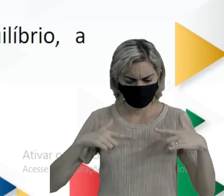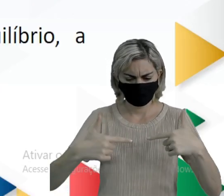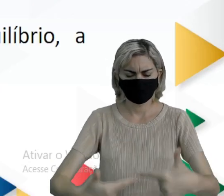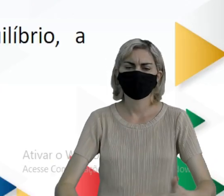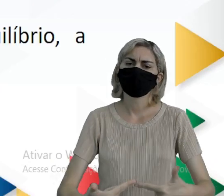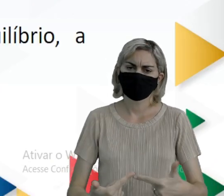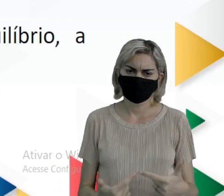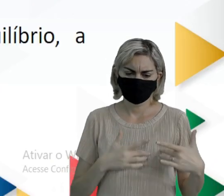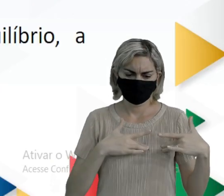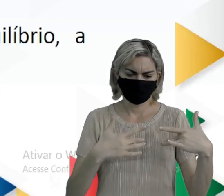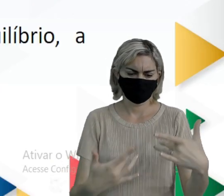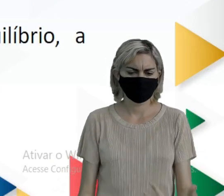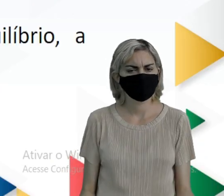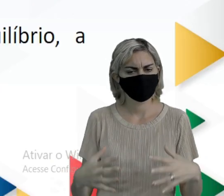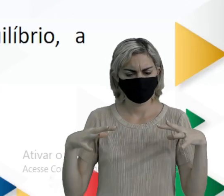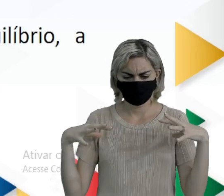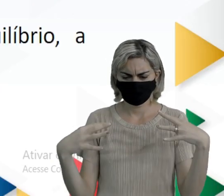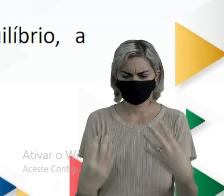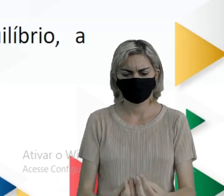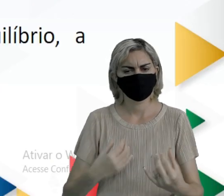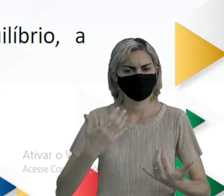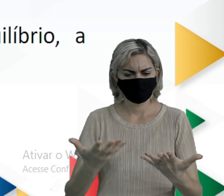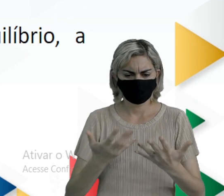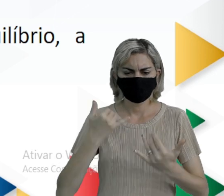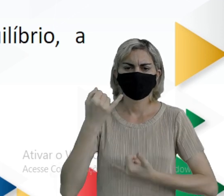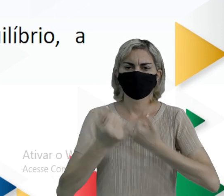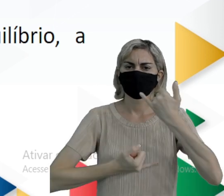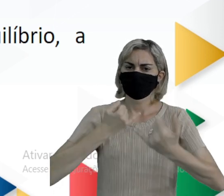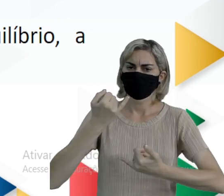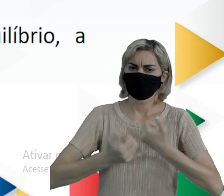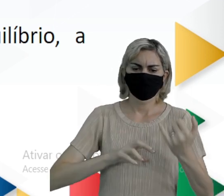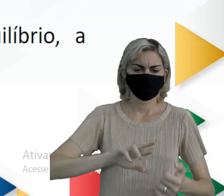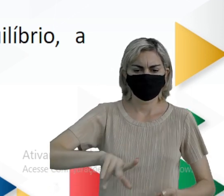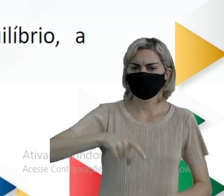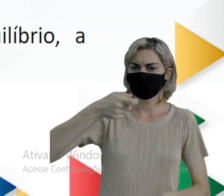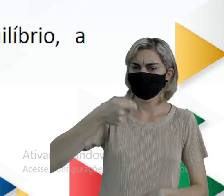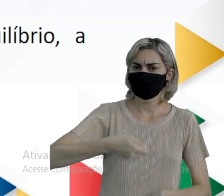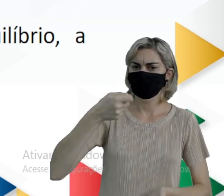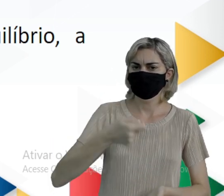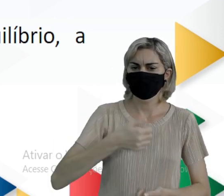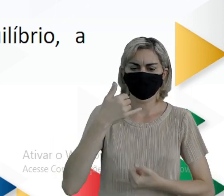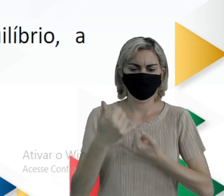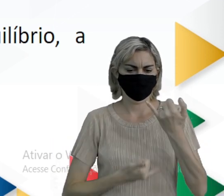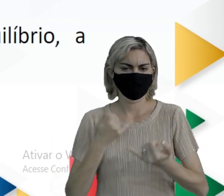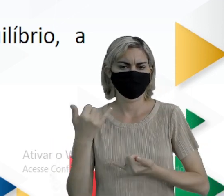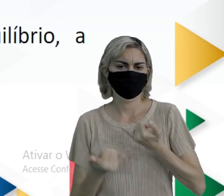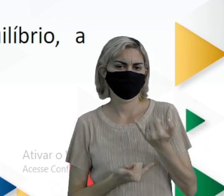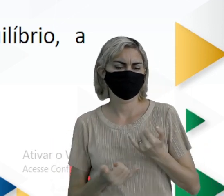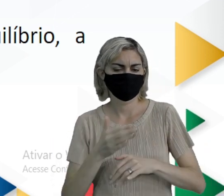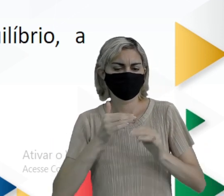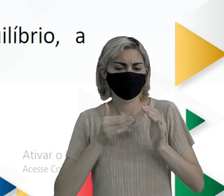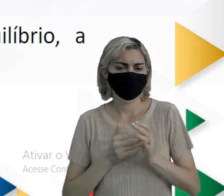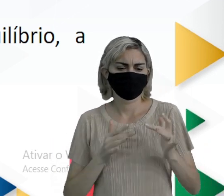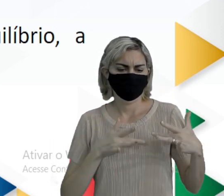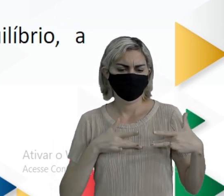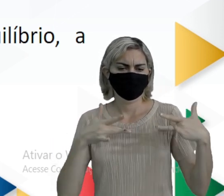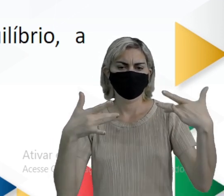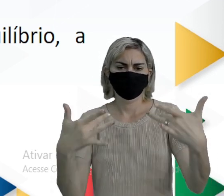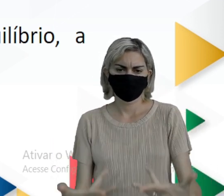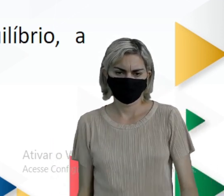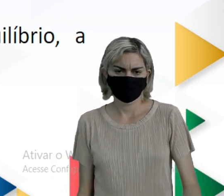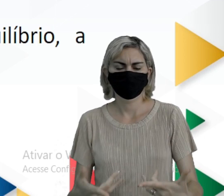voluntária. Geralmente todo mundo, eu quero brincar, eu quero jogar. Ninguém é obrigado a brincar e a jogar, tá? Todo mundo faz